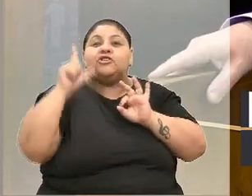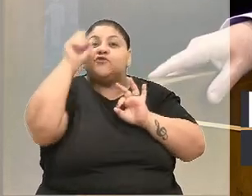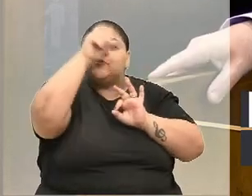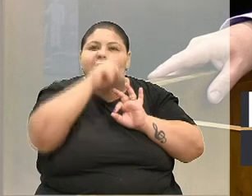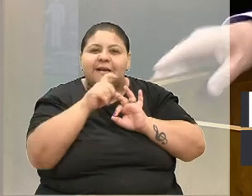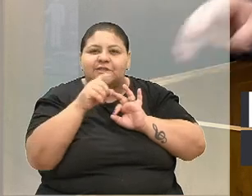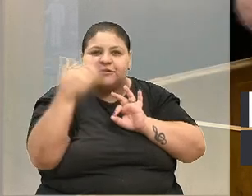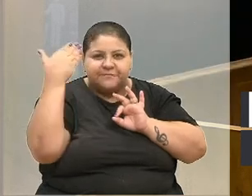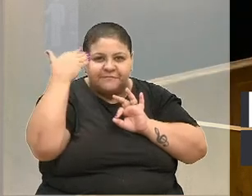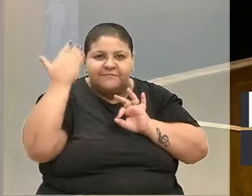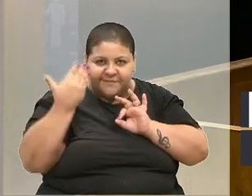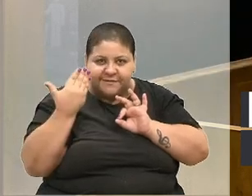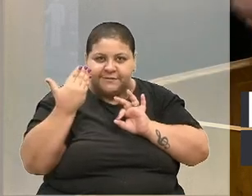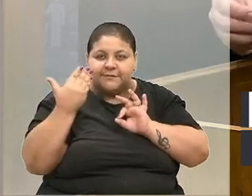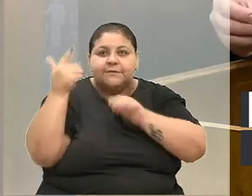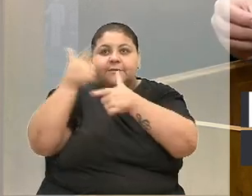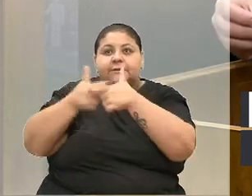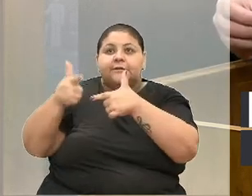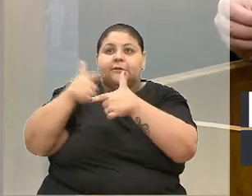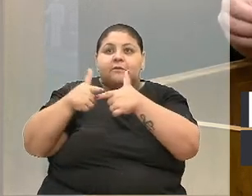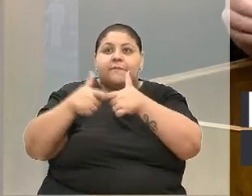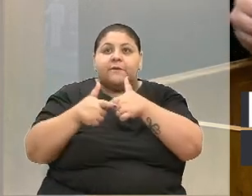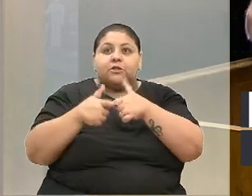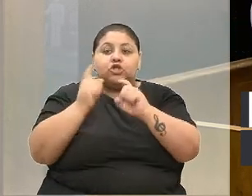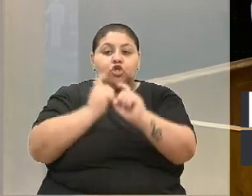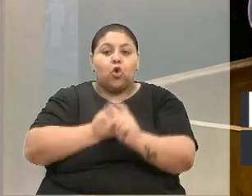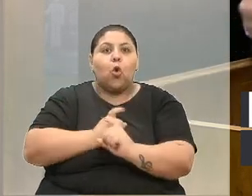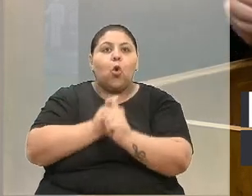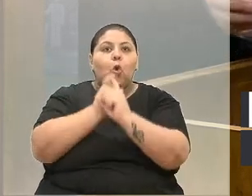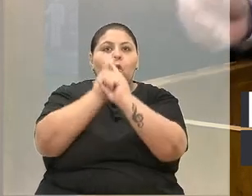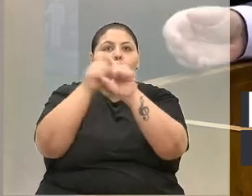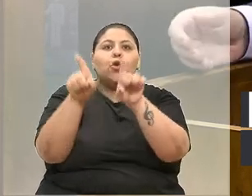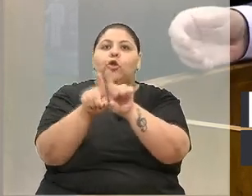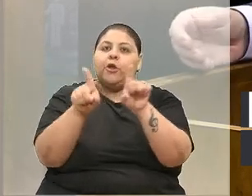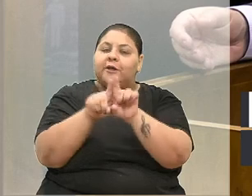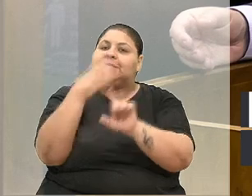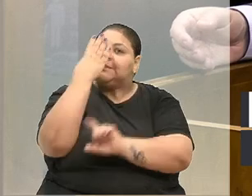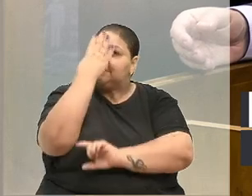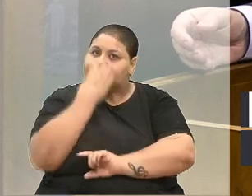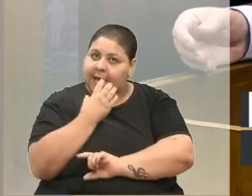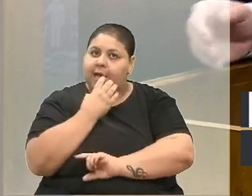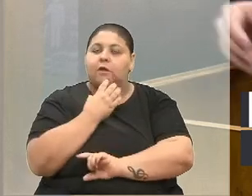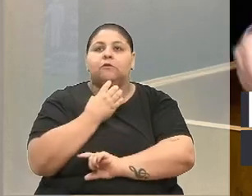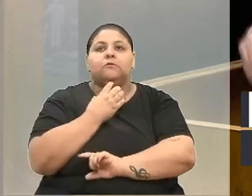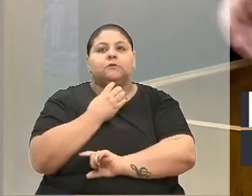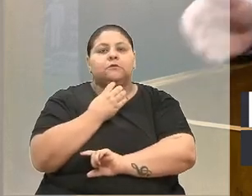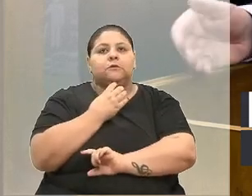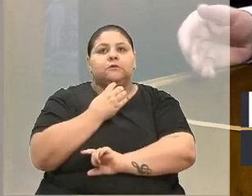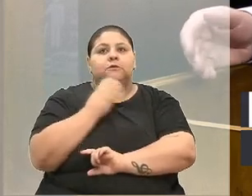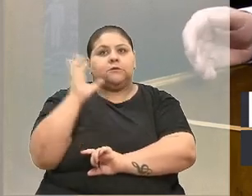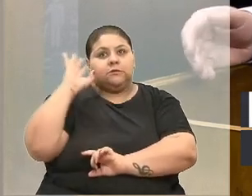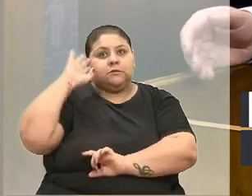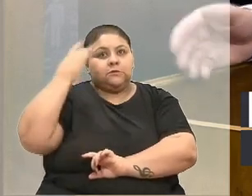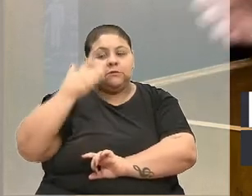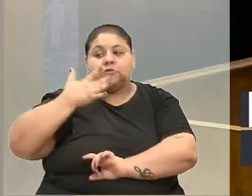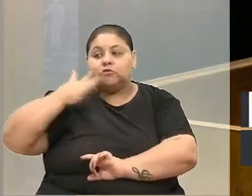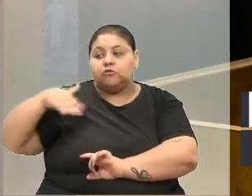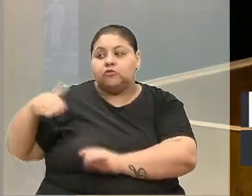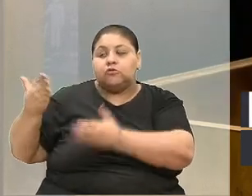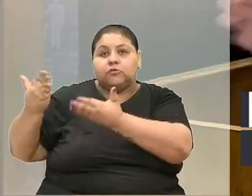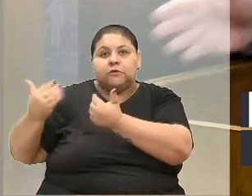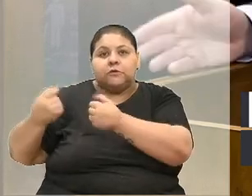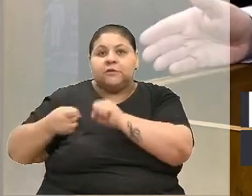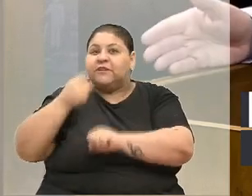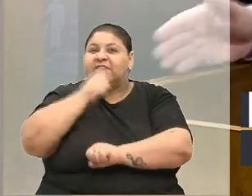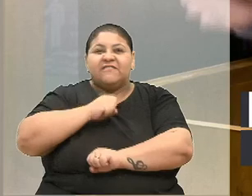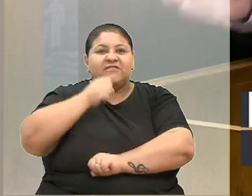dificuldades. Problemas de coluna, e aqui tem problemas sérios de coluna que estão atingindo nossas crianças e nossos jovens, que